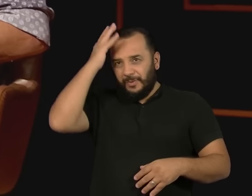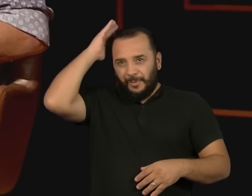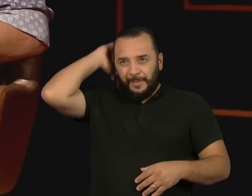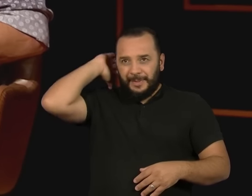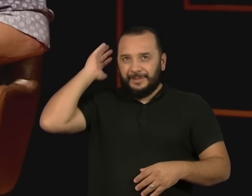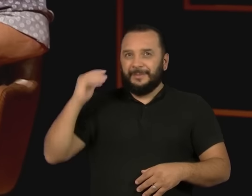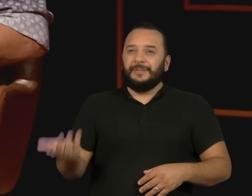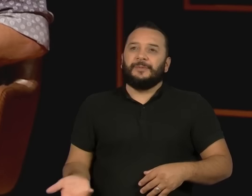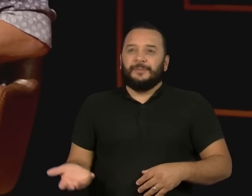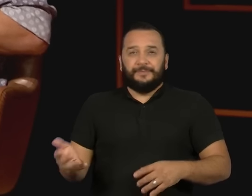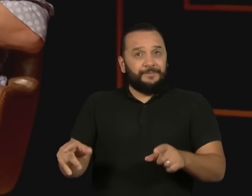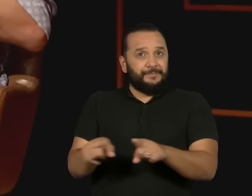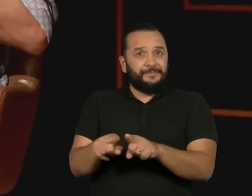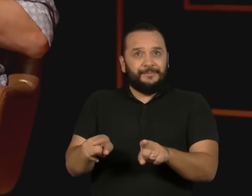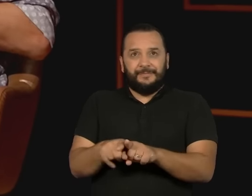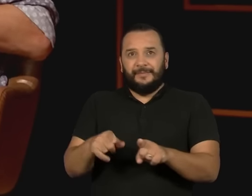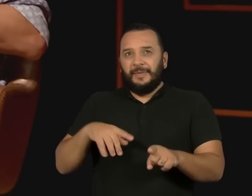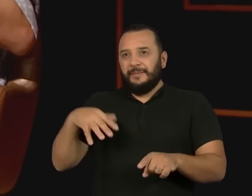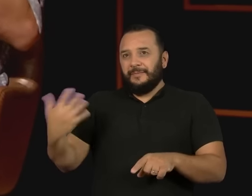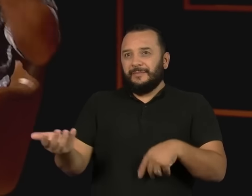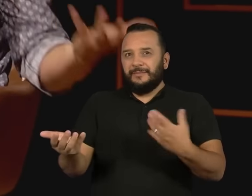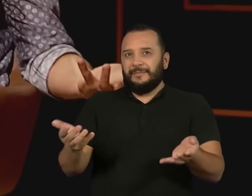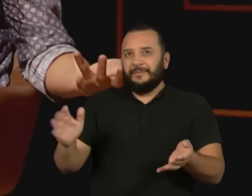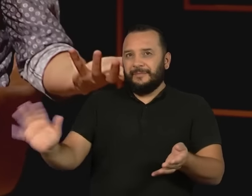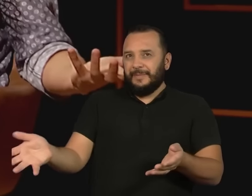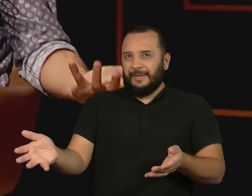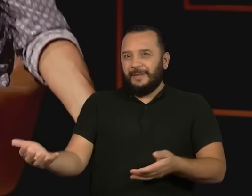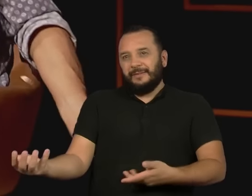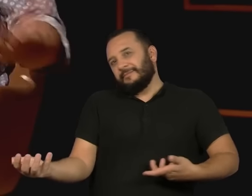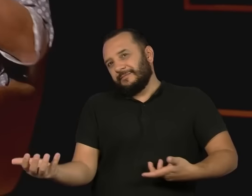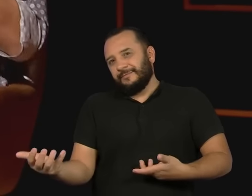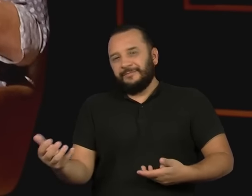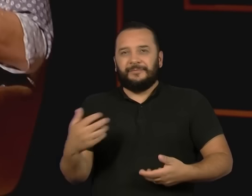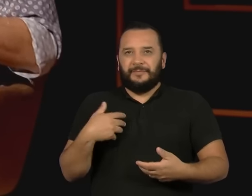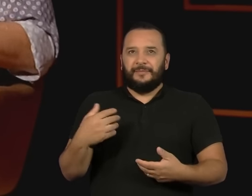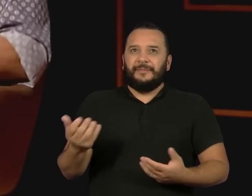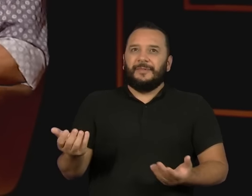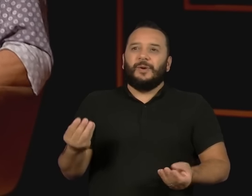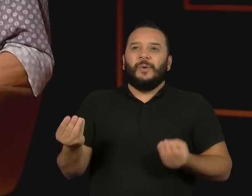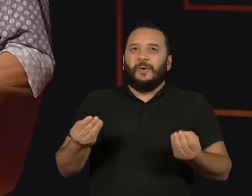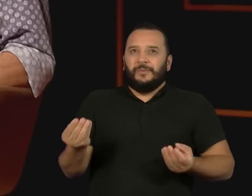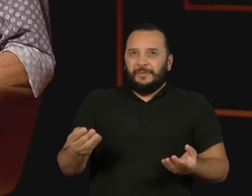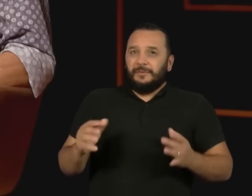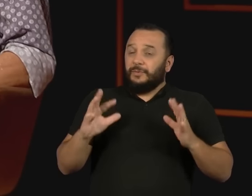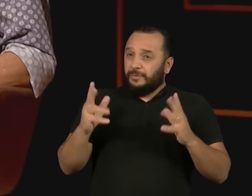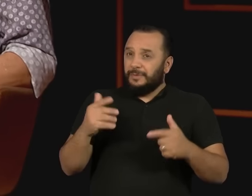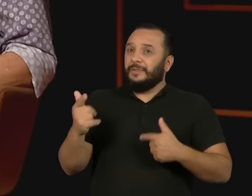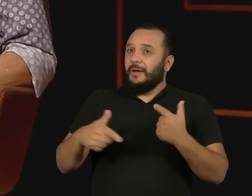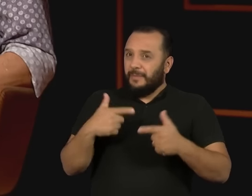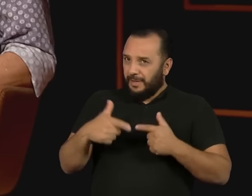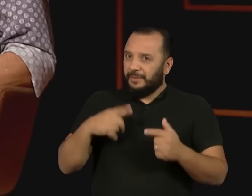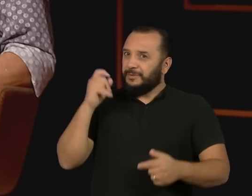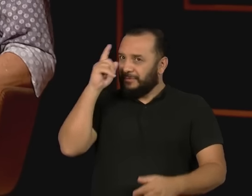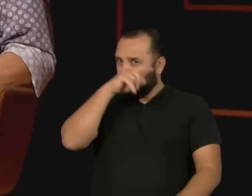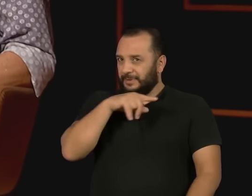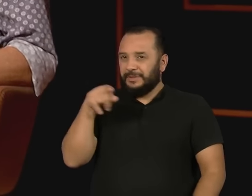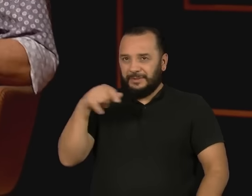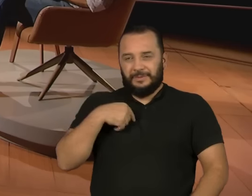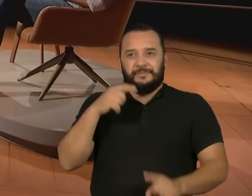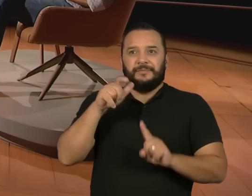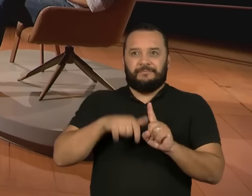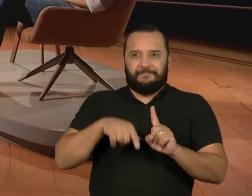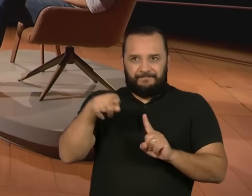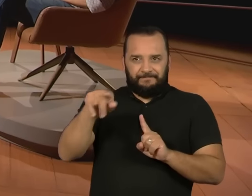passar a mão, quando é que eu volto, quando é que eu pego a Dona Bela e jogo ela para cá e volto. Então, um trabalho bem complexo esse da escolinha, um